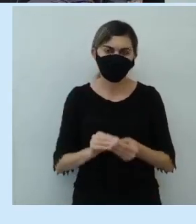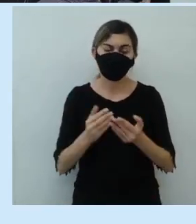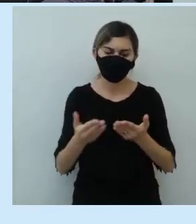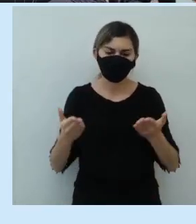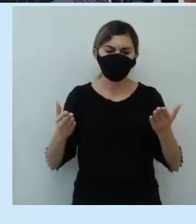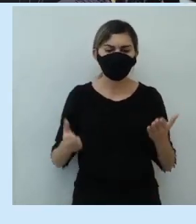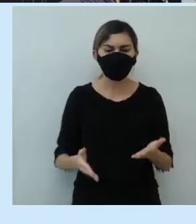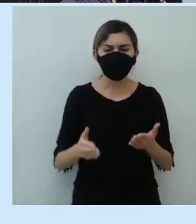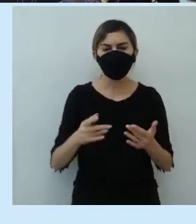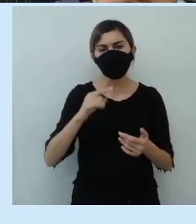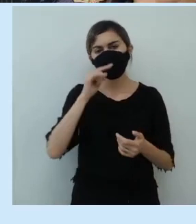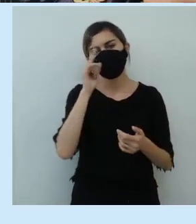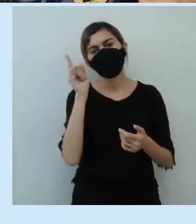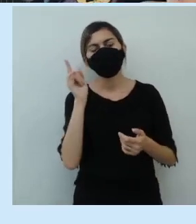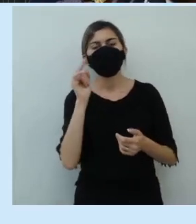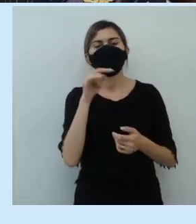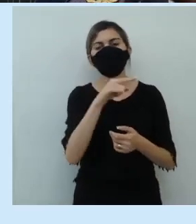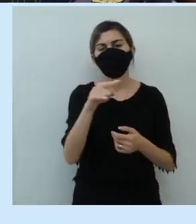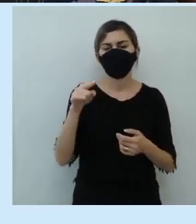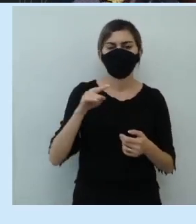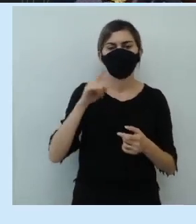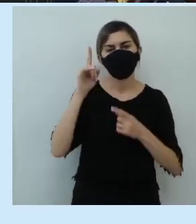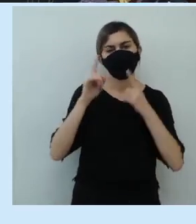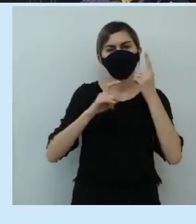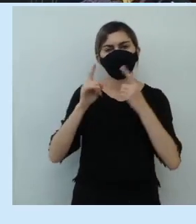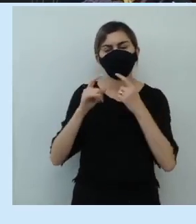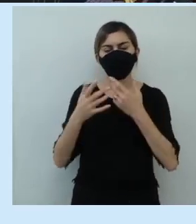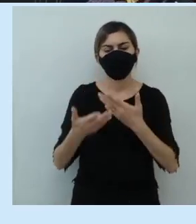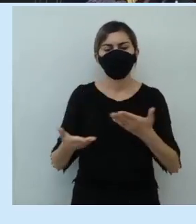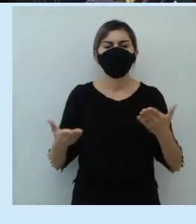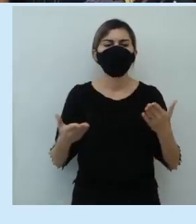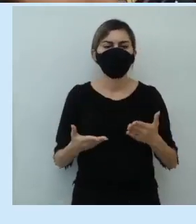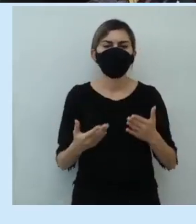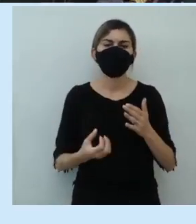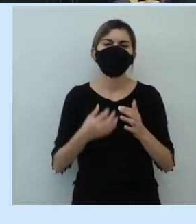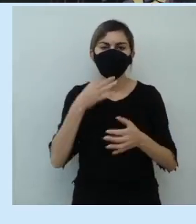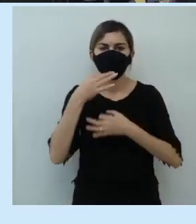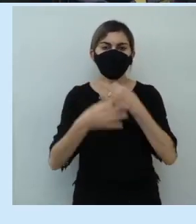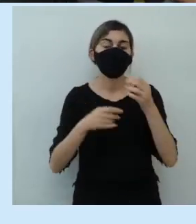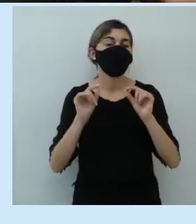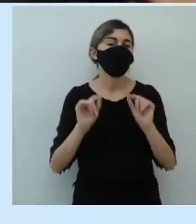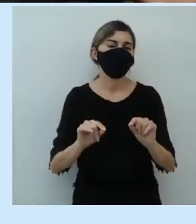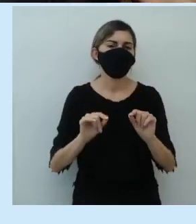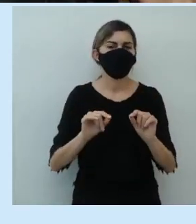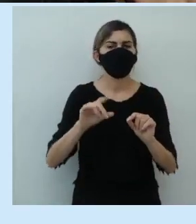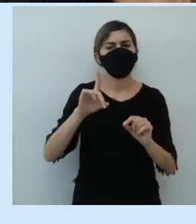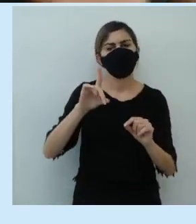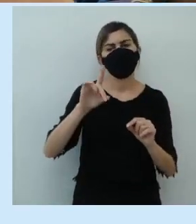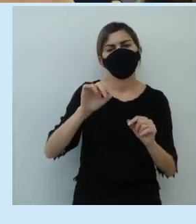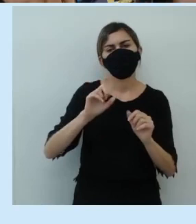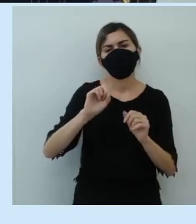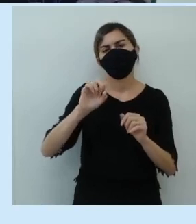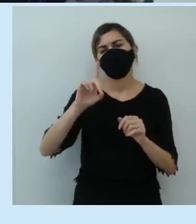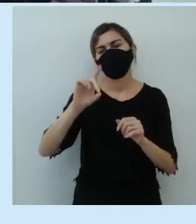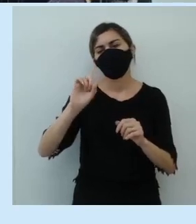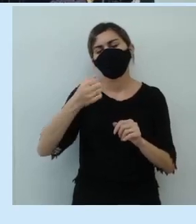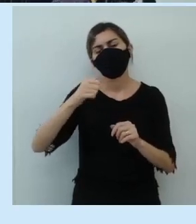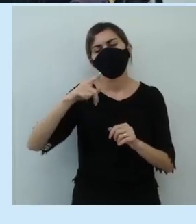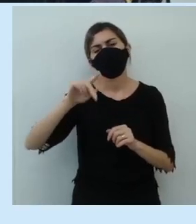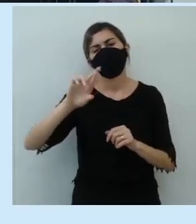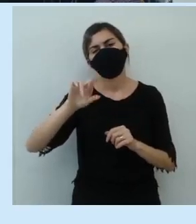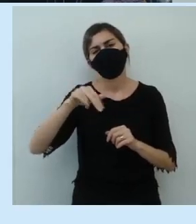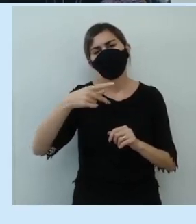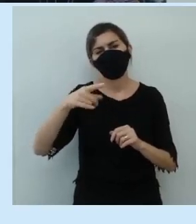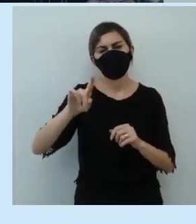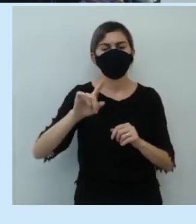torcer o nariz àquilo, a expressão destacada, então, sugere uma desaprovação. Torcer o nariz quer